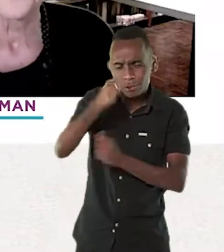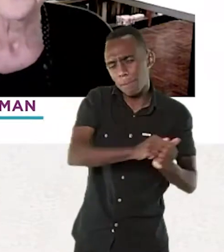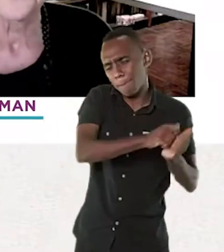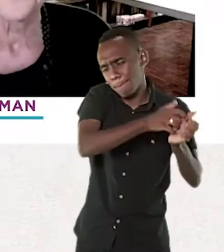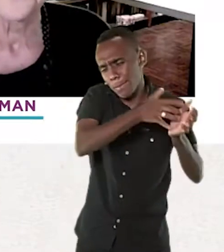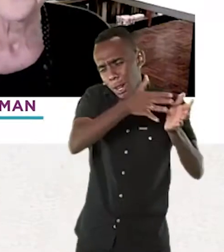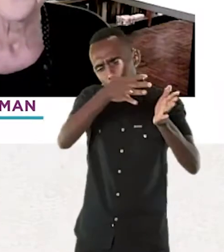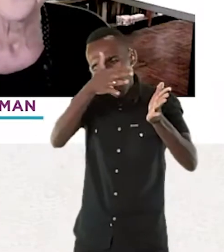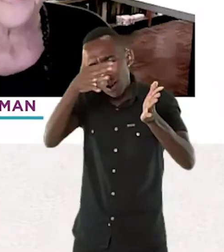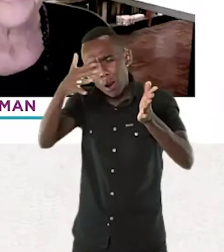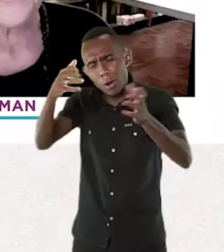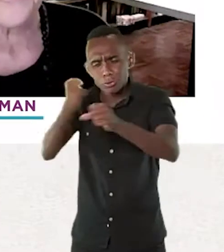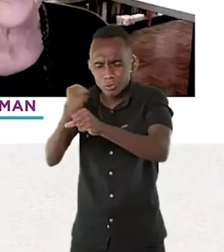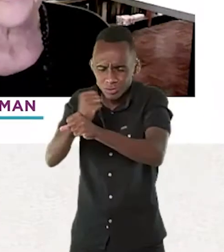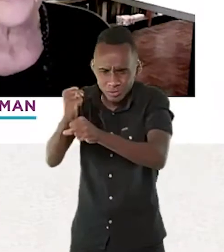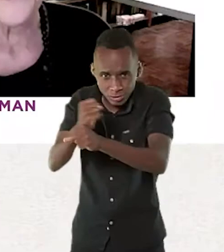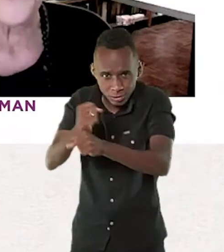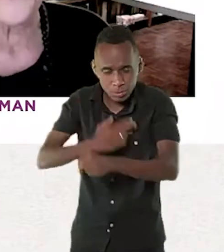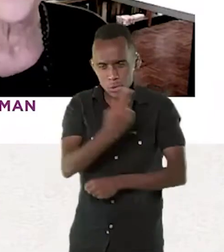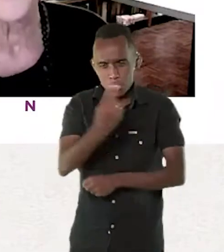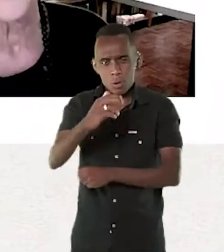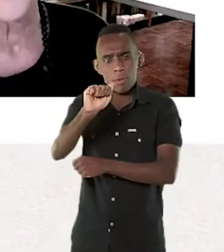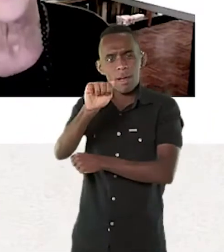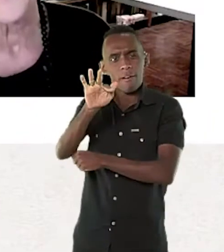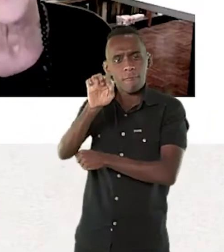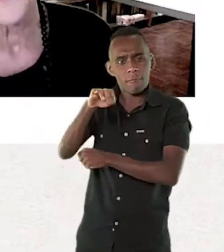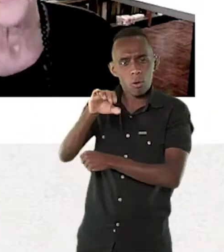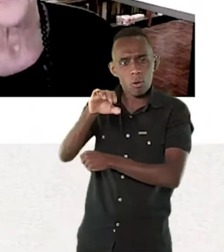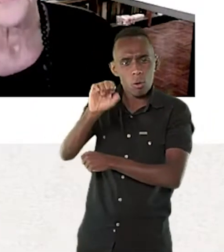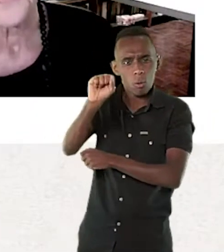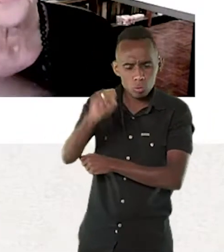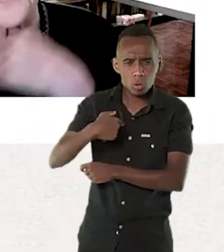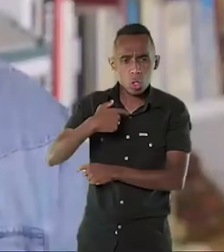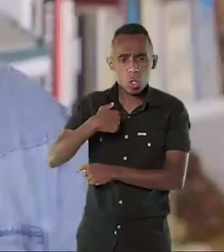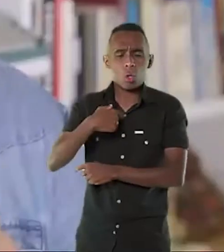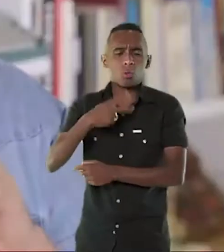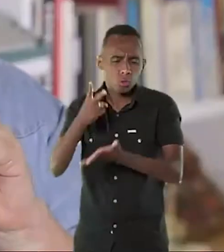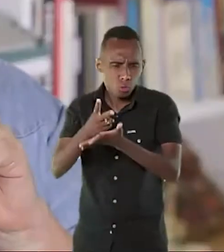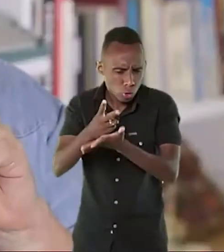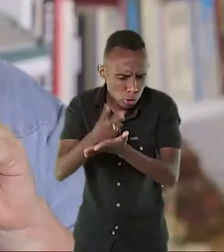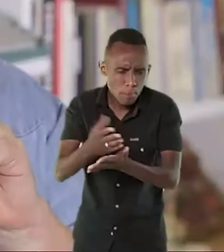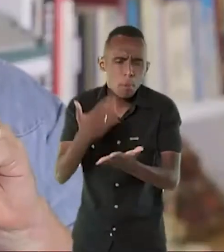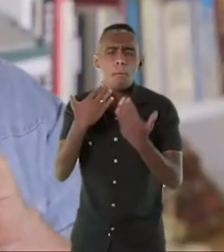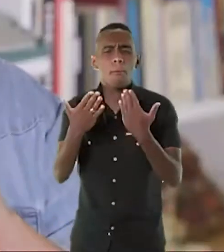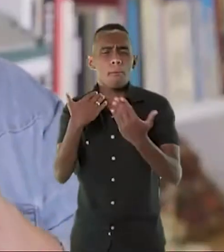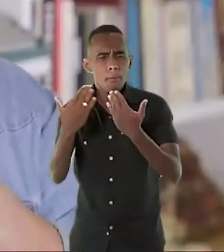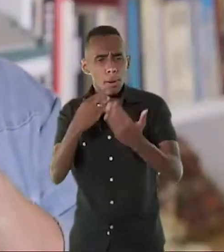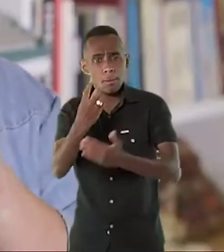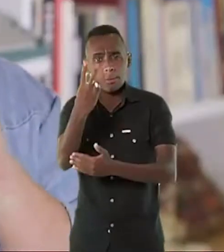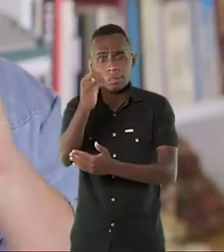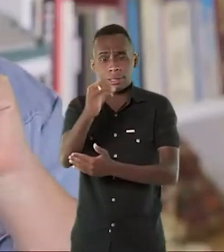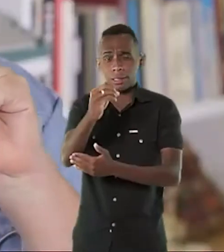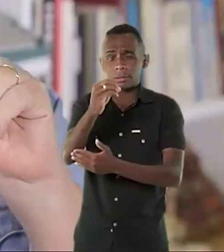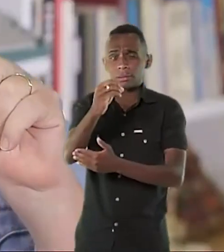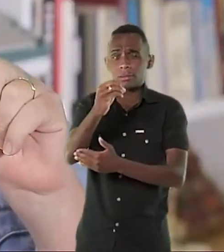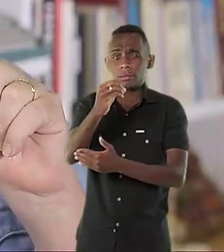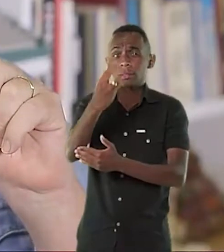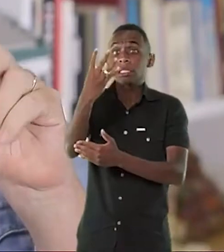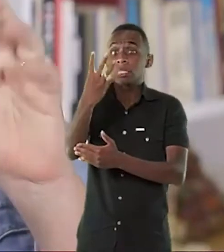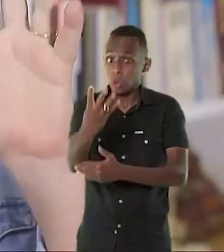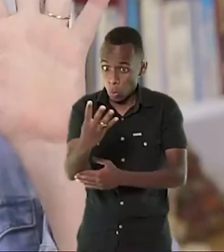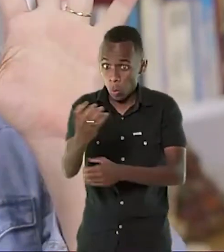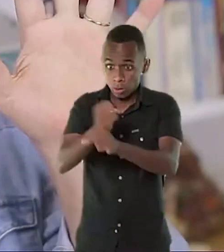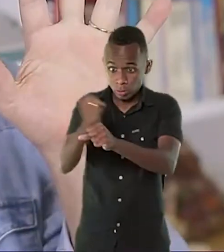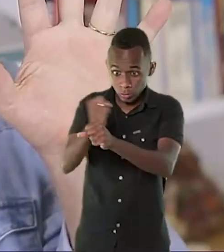aí no YouTube. Meu nome é Afonso Borges e eu faço o projeto Sempre um Papo. O escritor e apresentador Afonso Borges é um